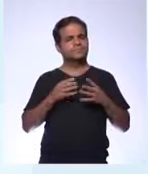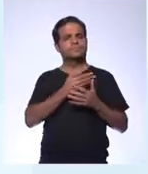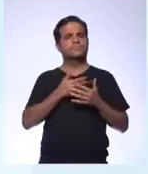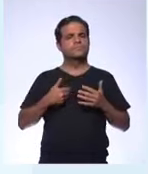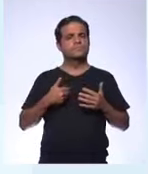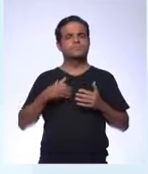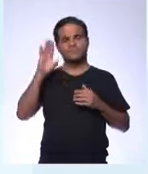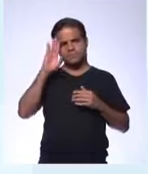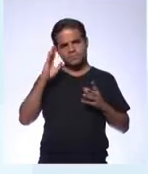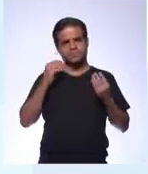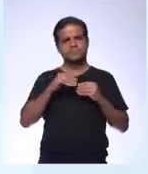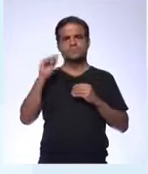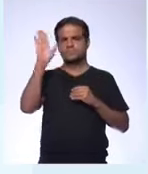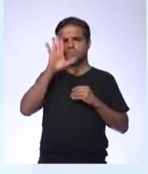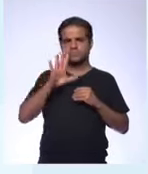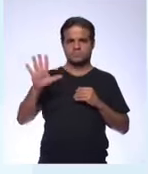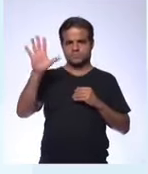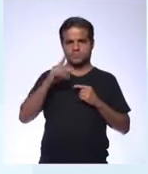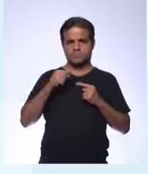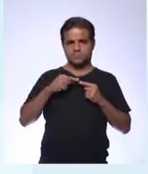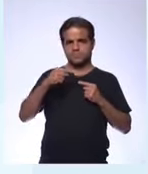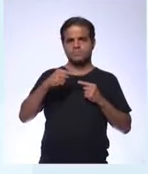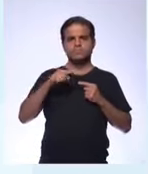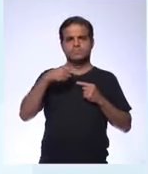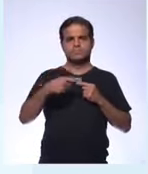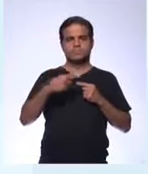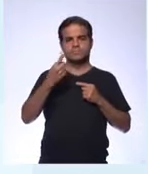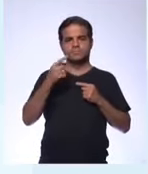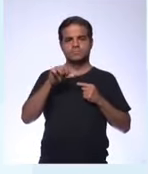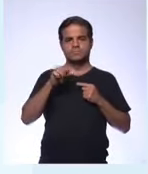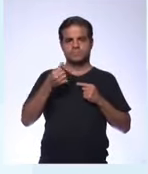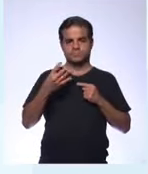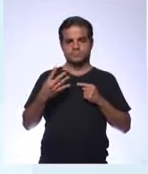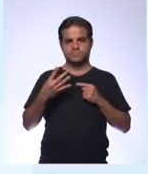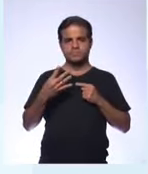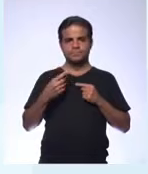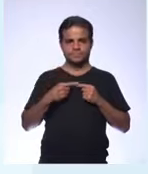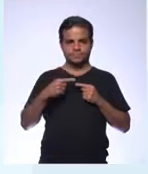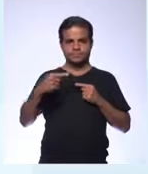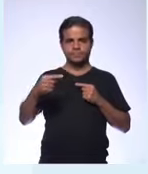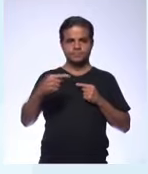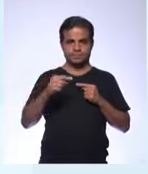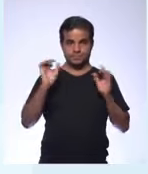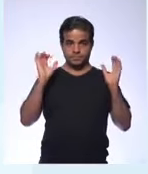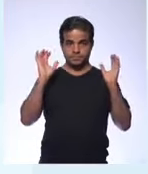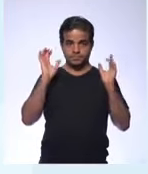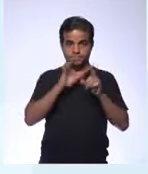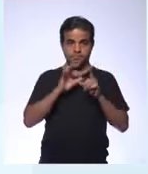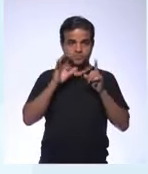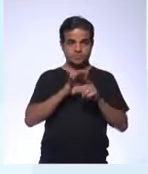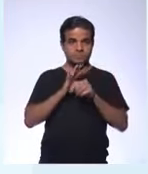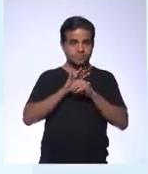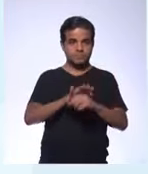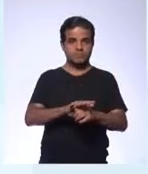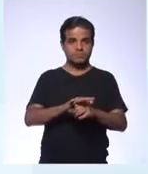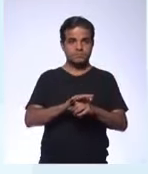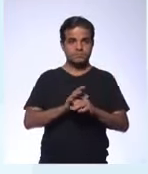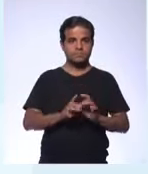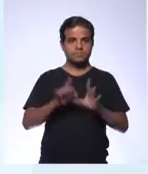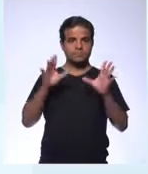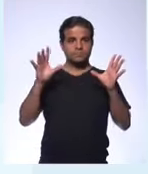militares instalados no Brasil a partir de 1964, considerando especialmente a supressão das liberdades e